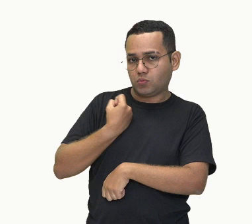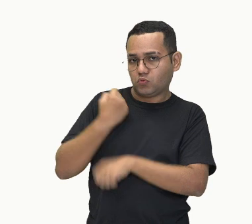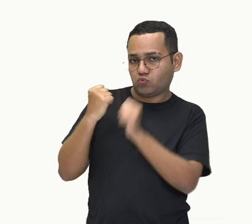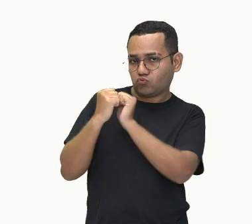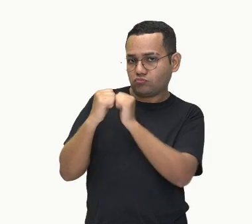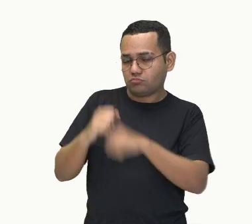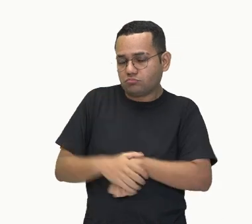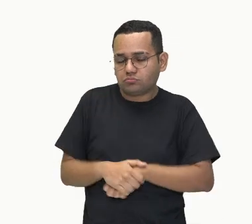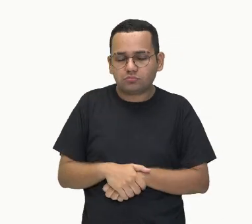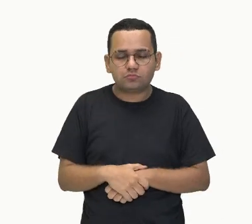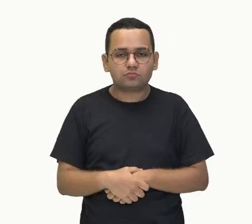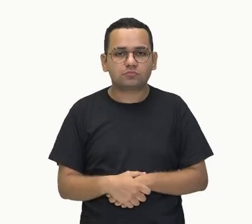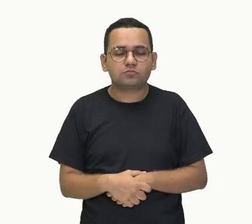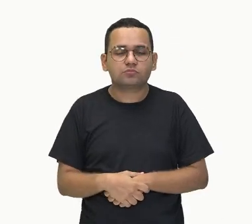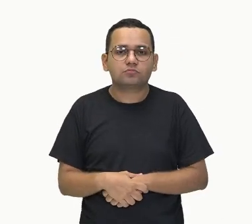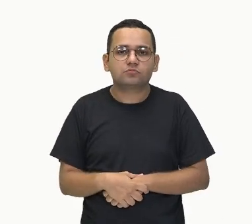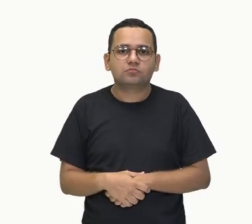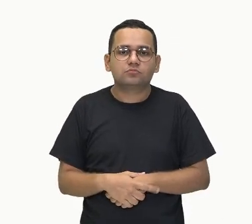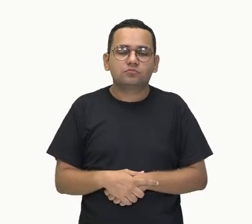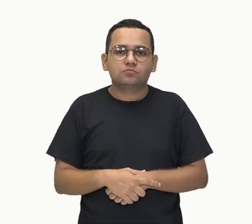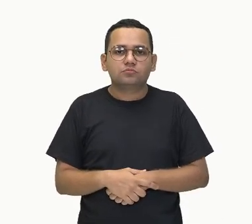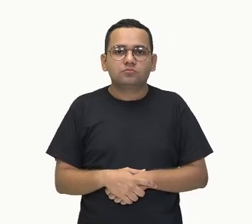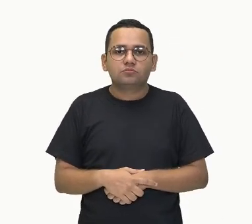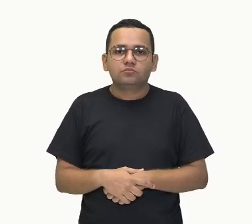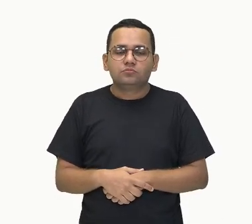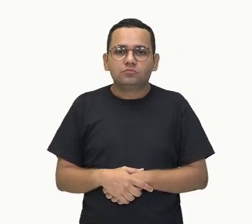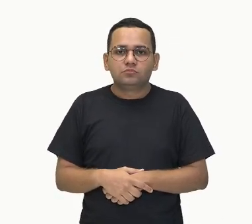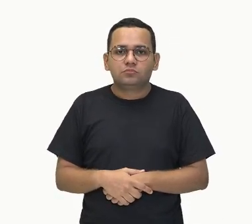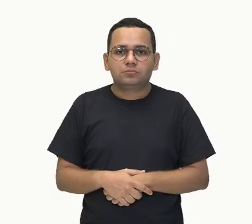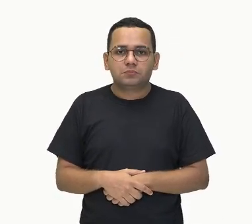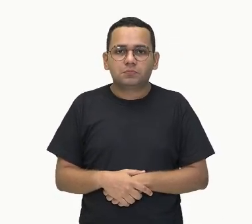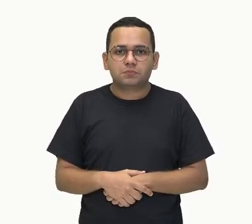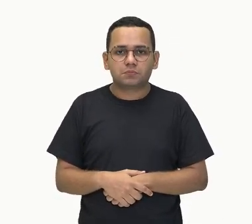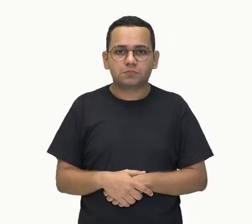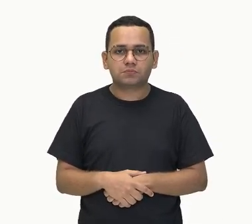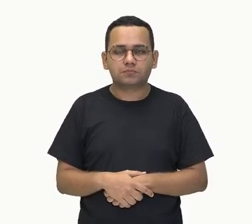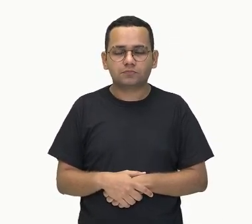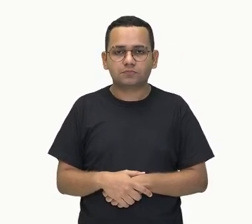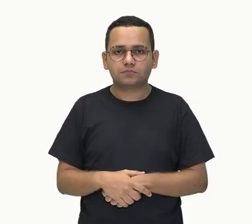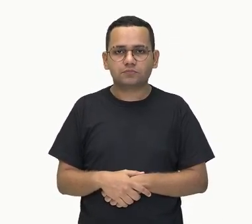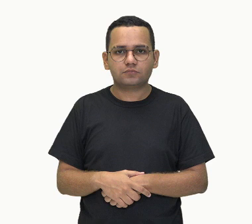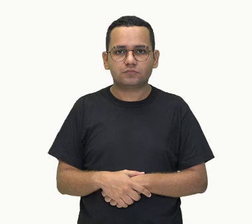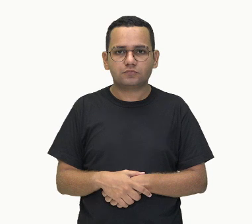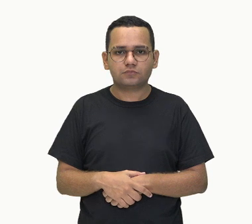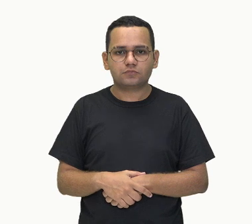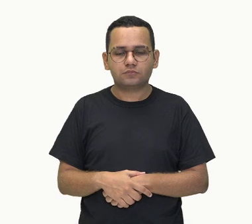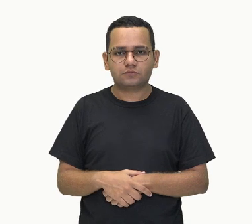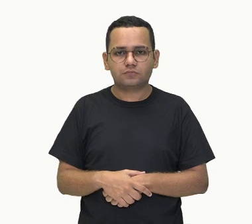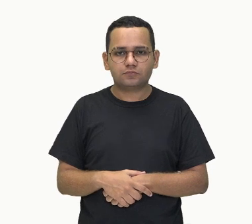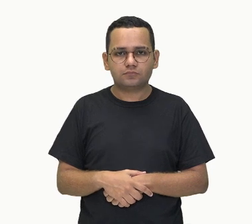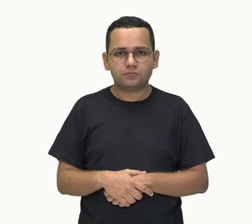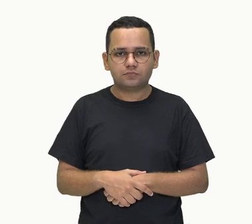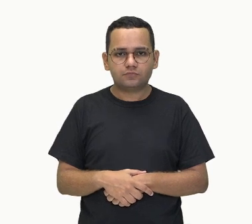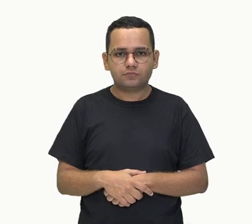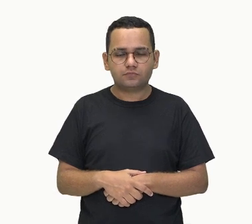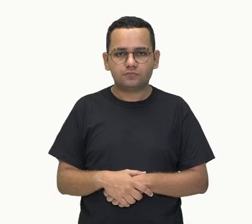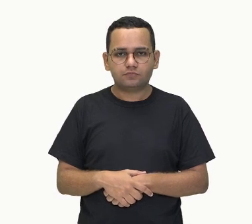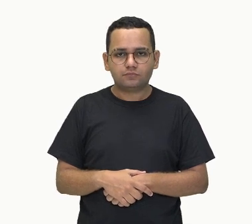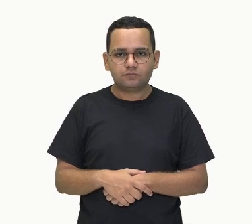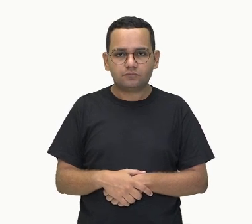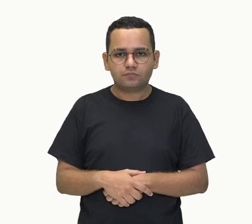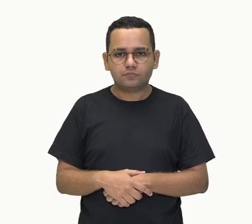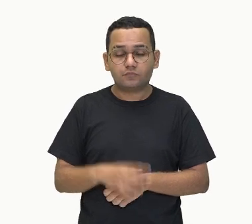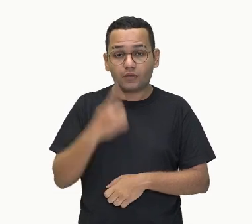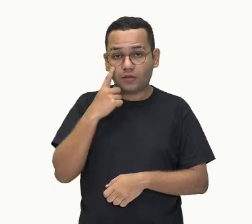o valor de y, tá? O y, na verdade, tá? Então, olhando para ele, a gente vai